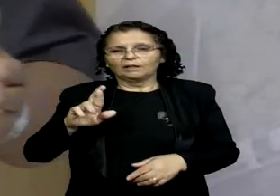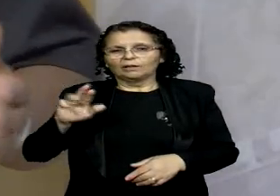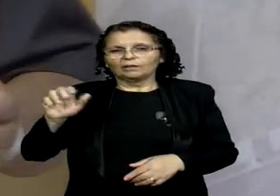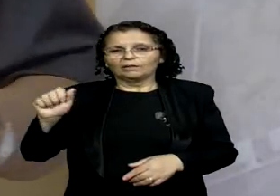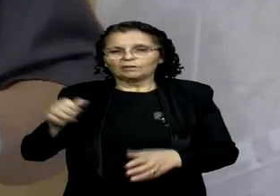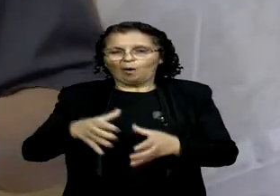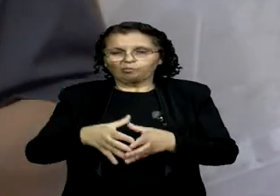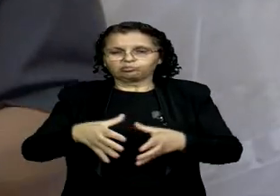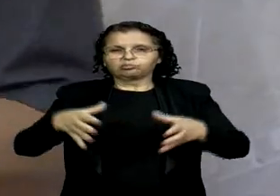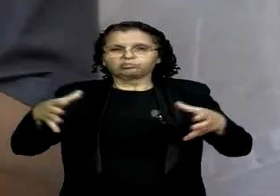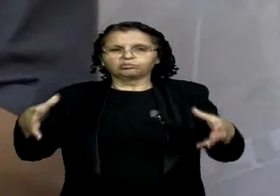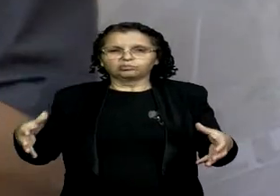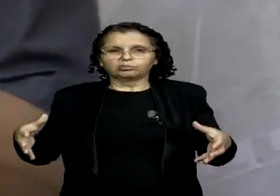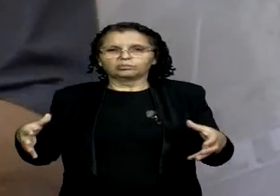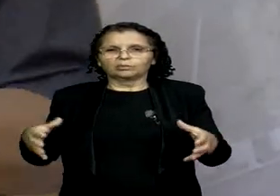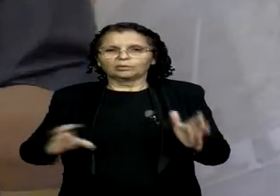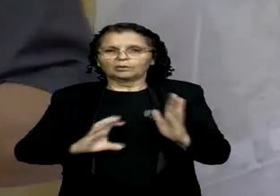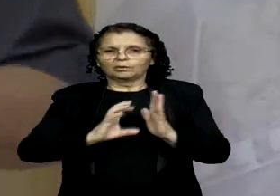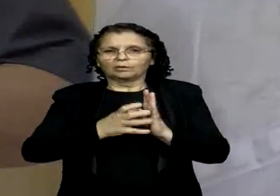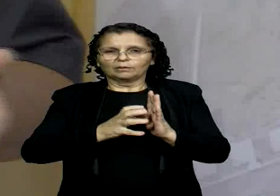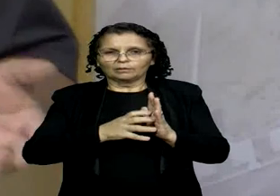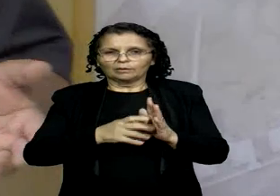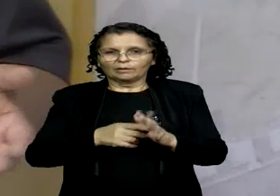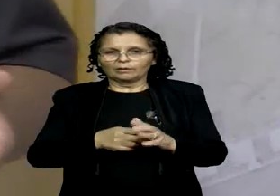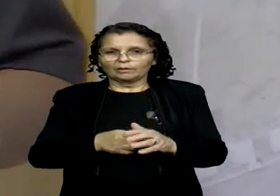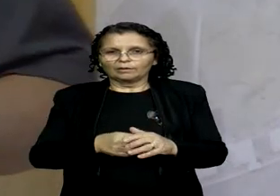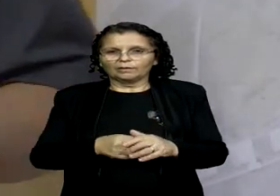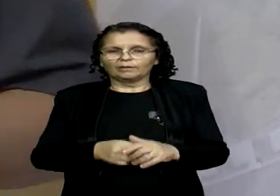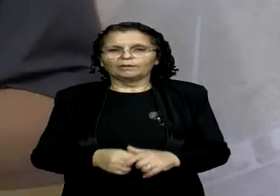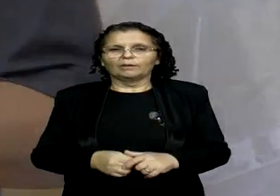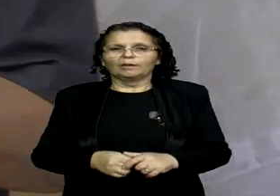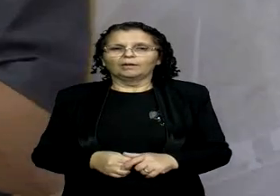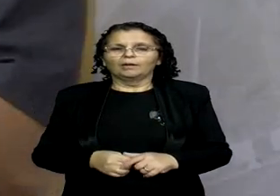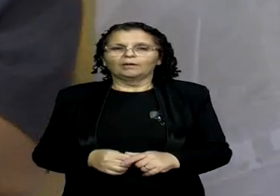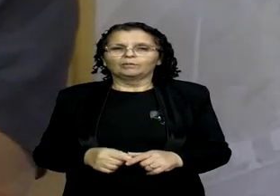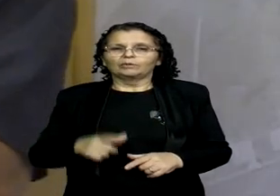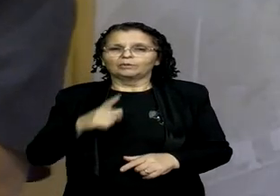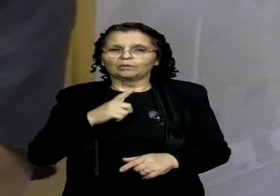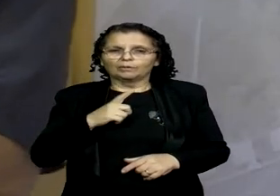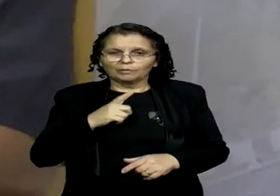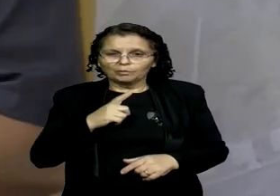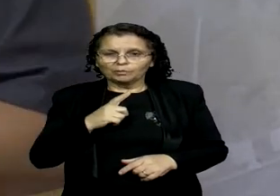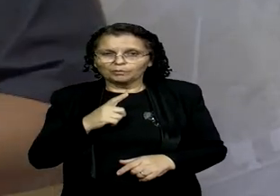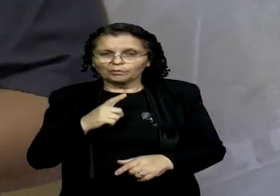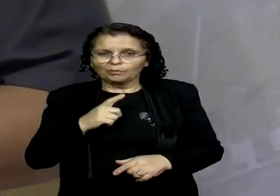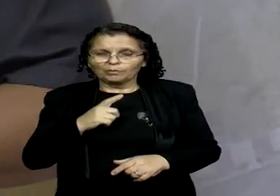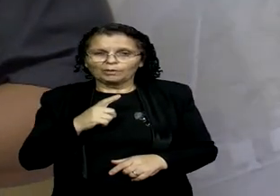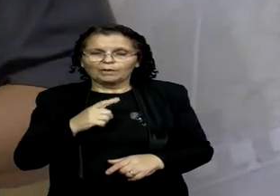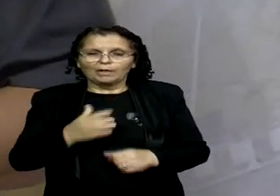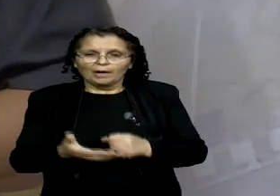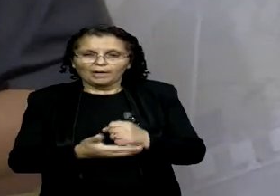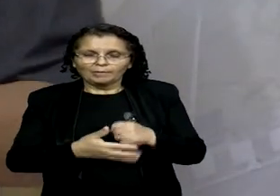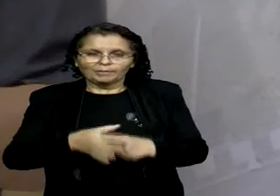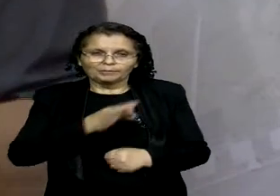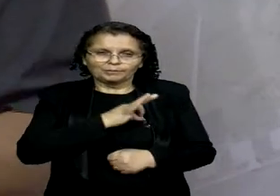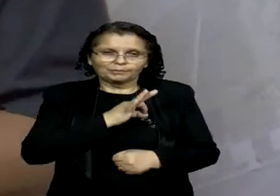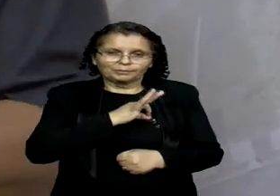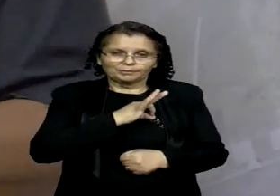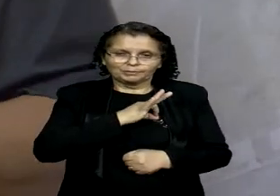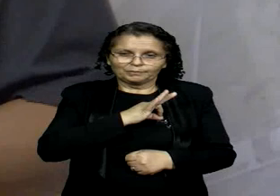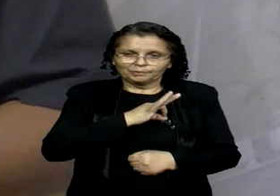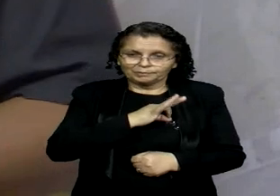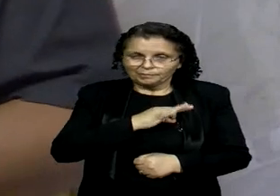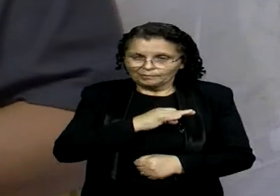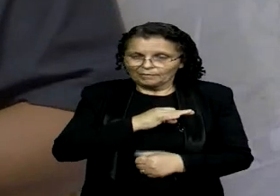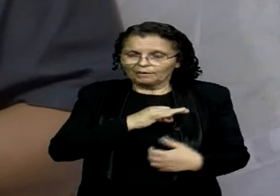maiores parques. Qual que é? O Centro Poliesportivo Domingos Piteri, onde nós temos lá a base da Polícia Militar, o batalhão